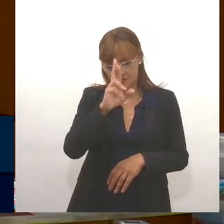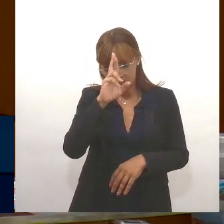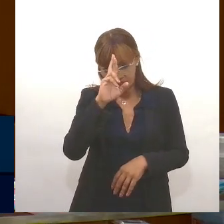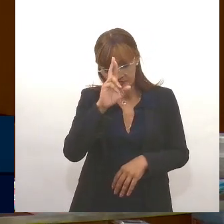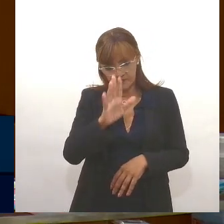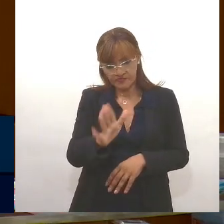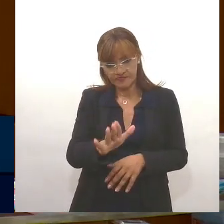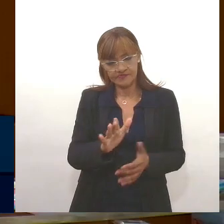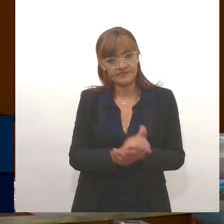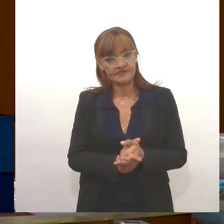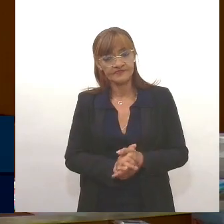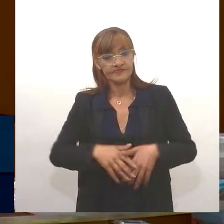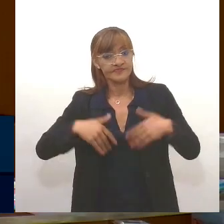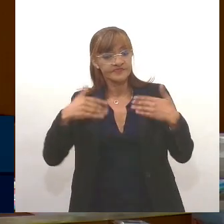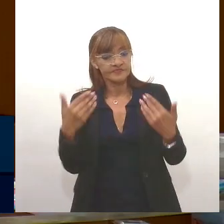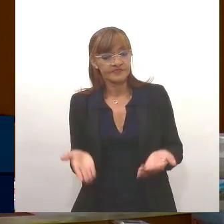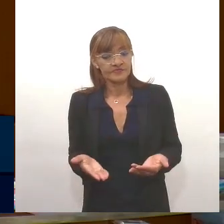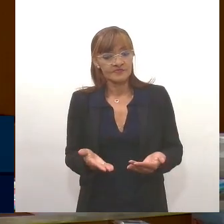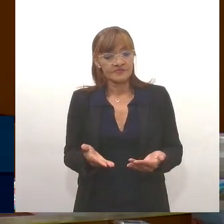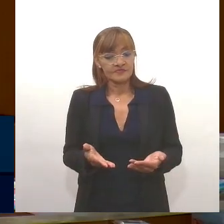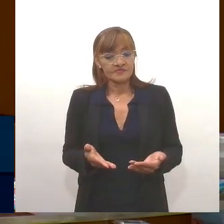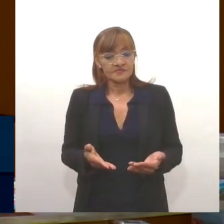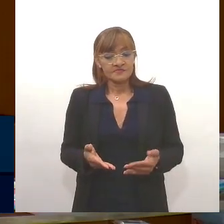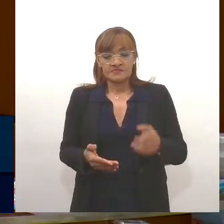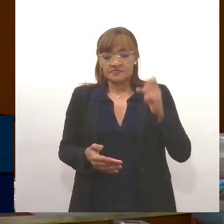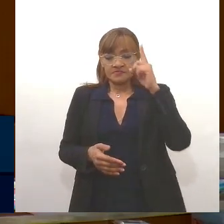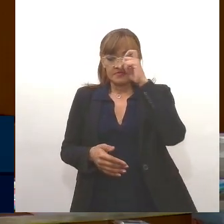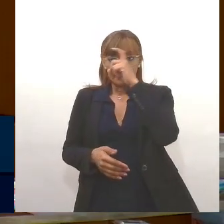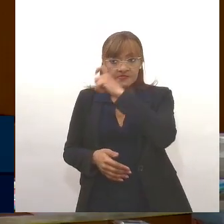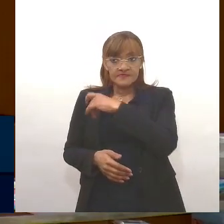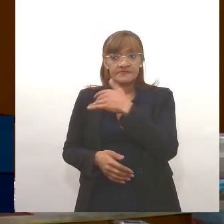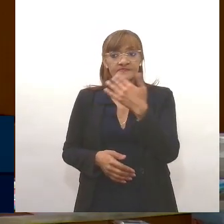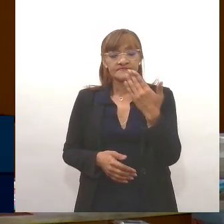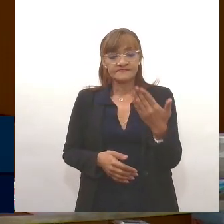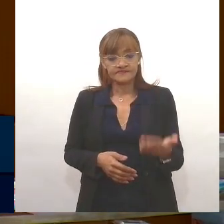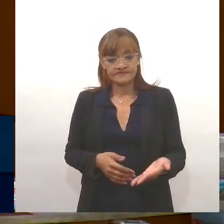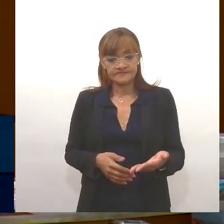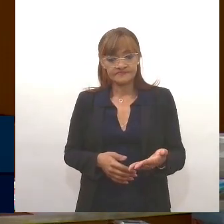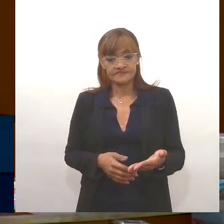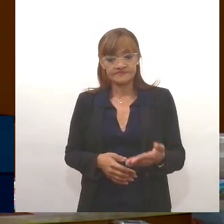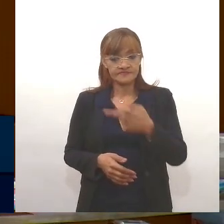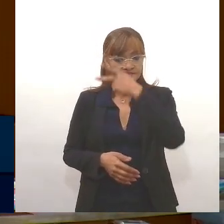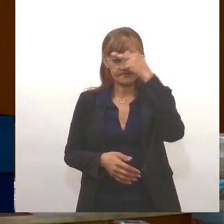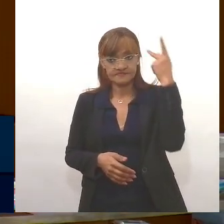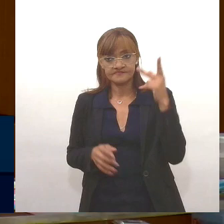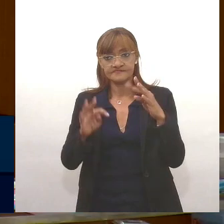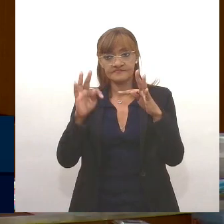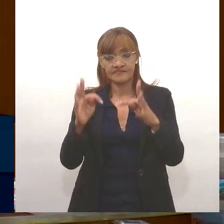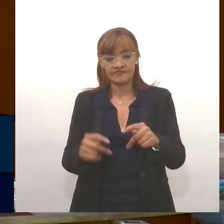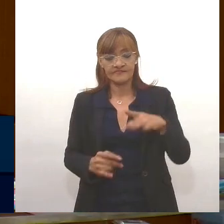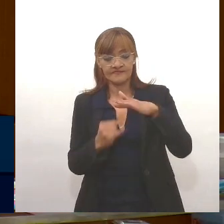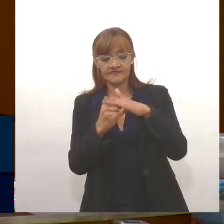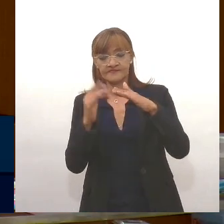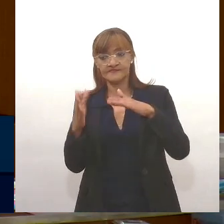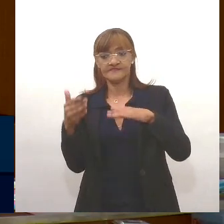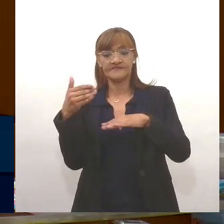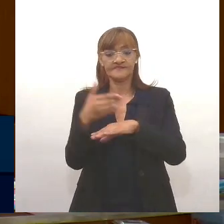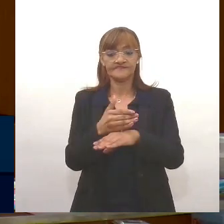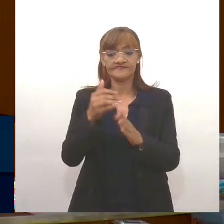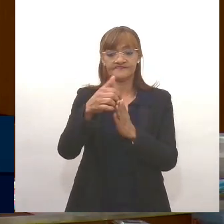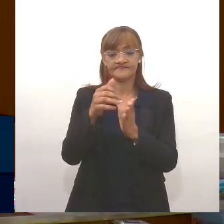é é dificultar a participação né das entidades que luta a favor do